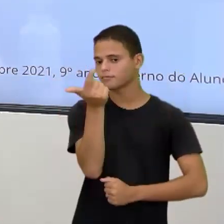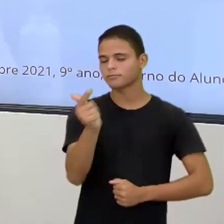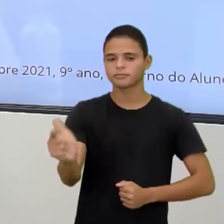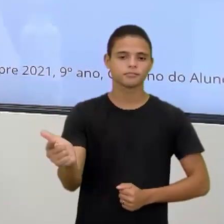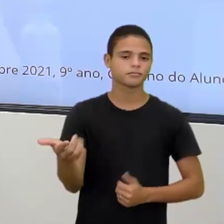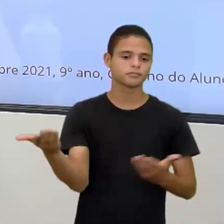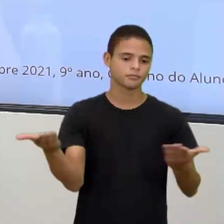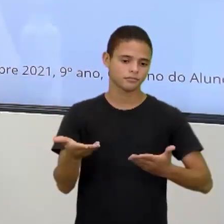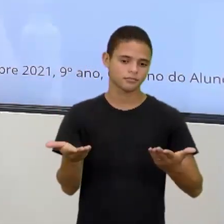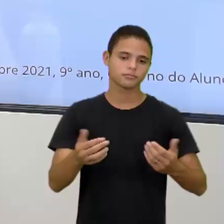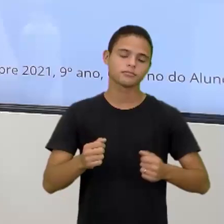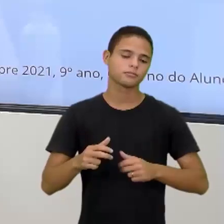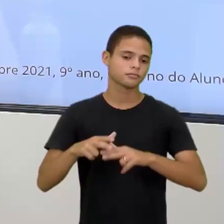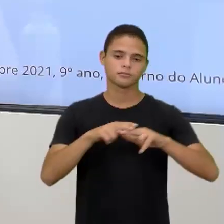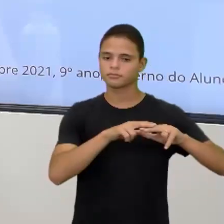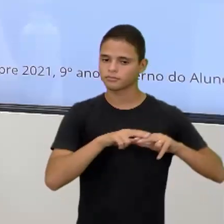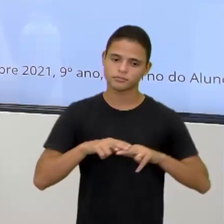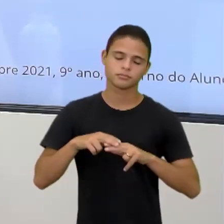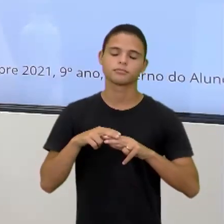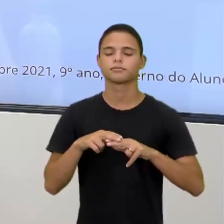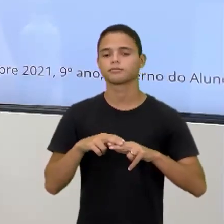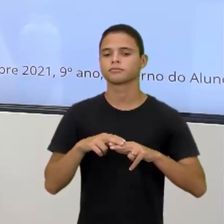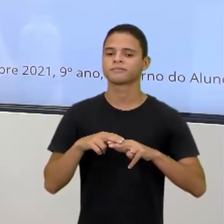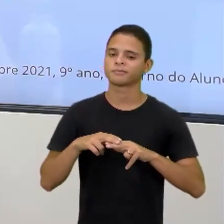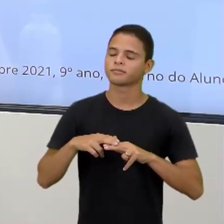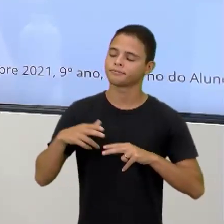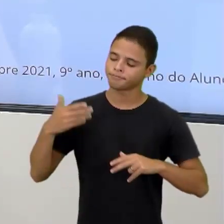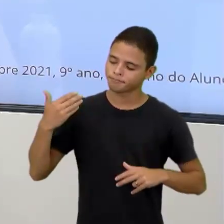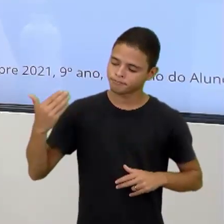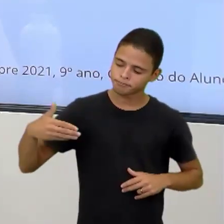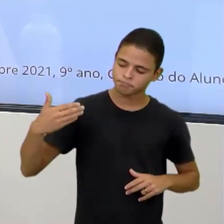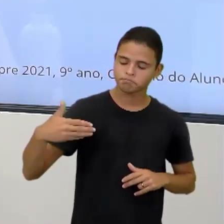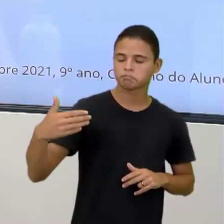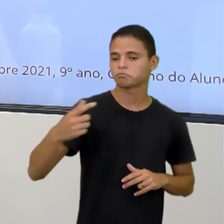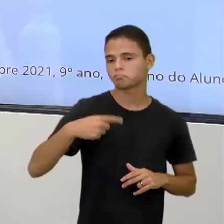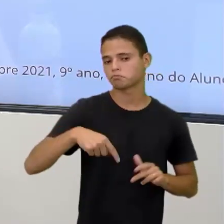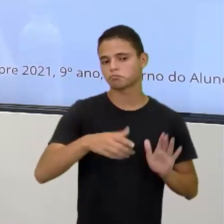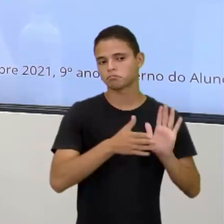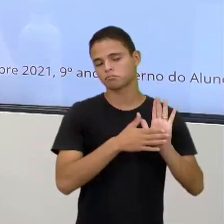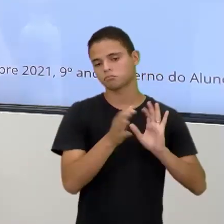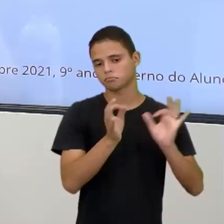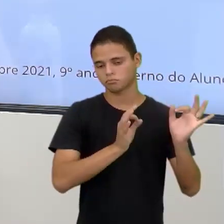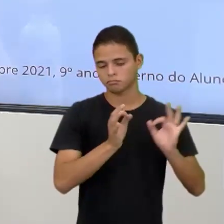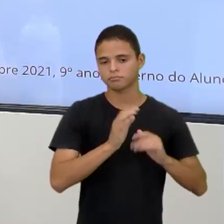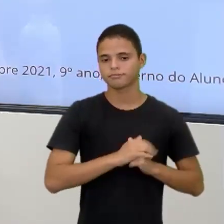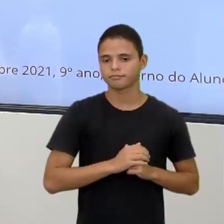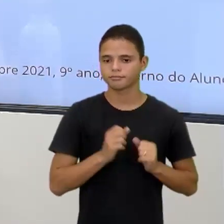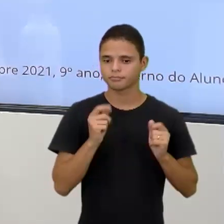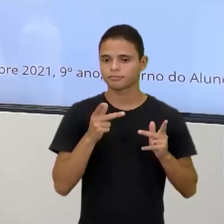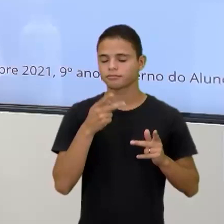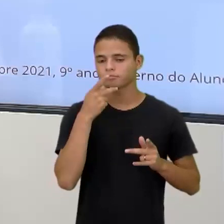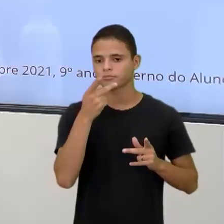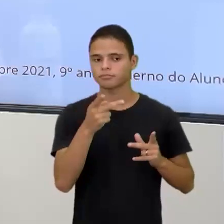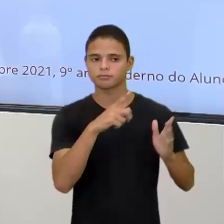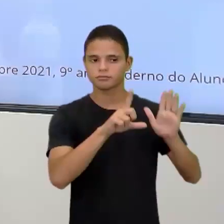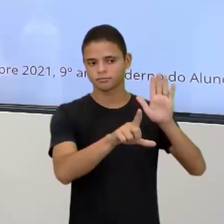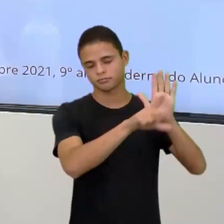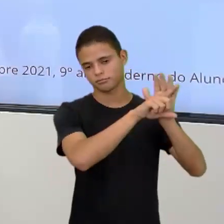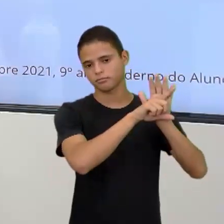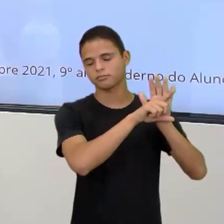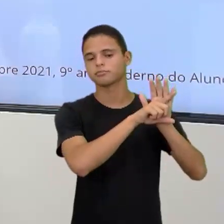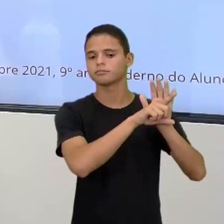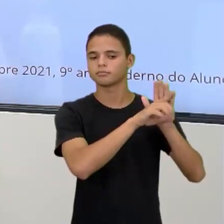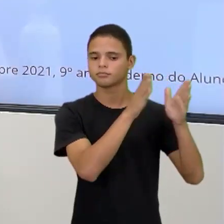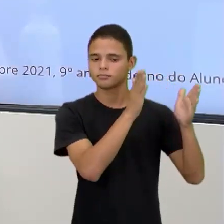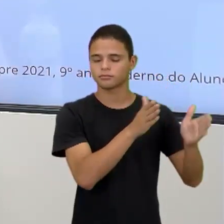né, das aulas de recuperação que a gente propôs para o início do ano, né? E está falando aí sobre a questão do uso da norma padrão. Eu lembro que